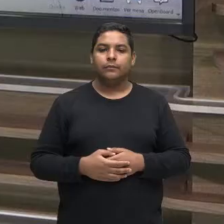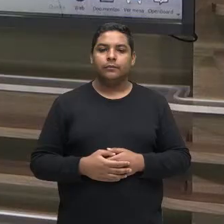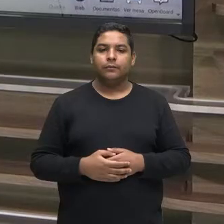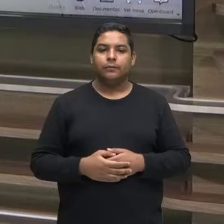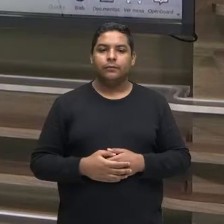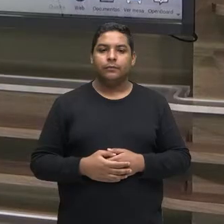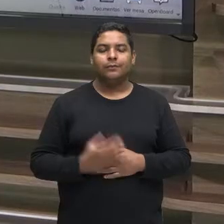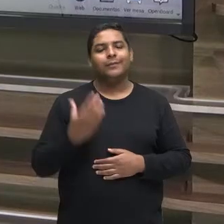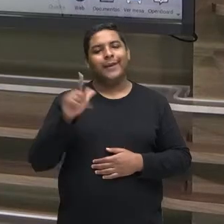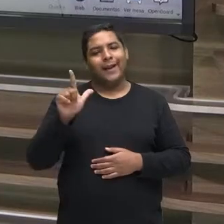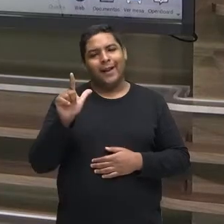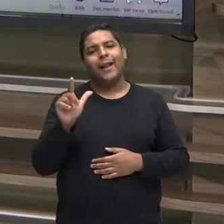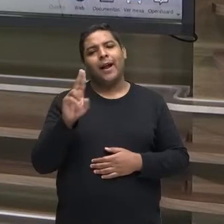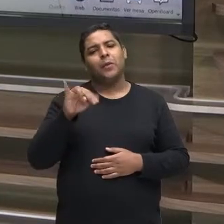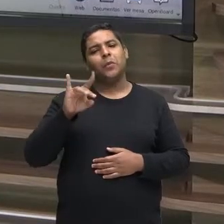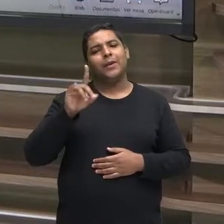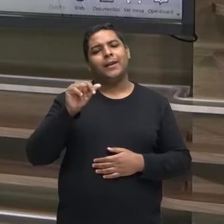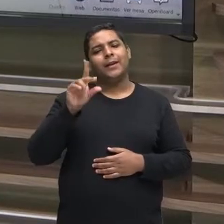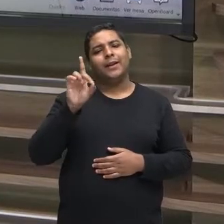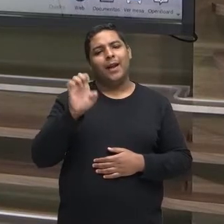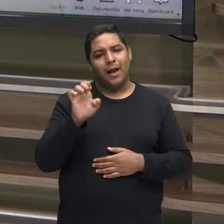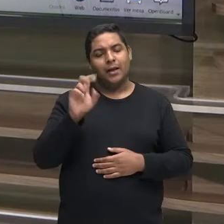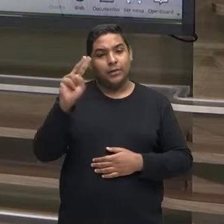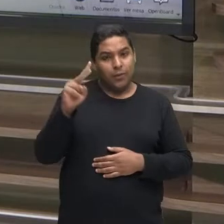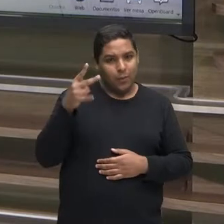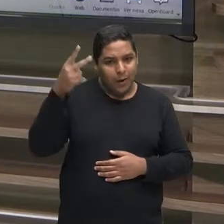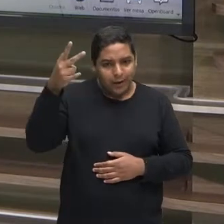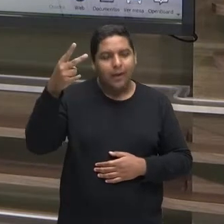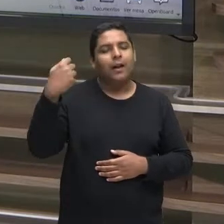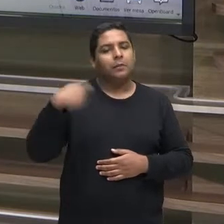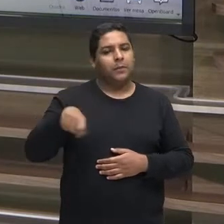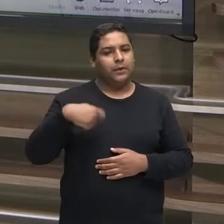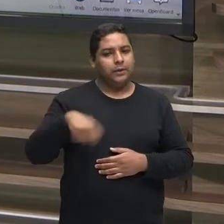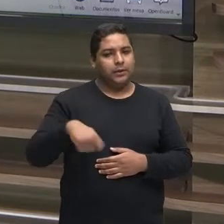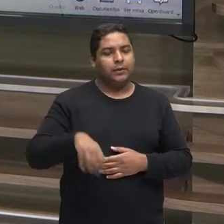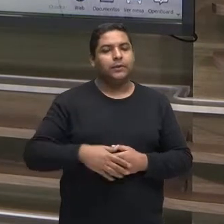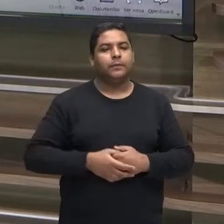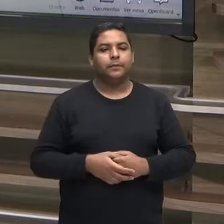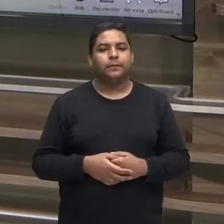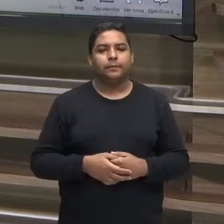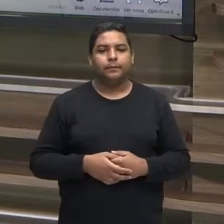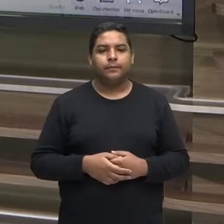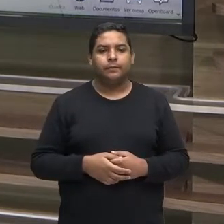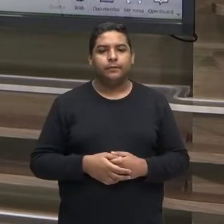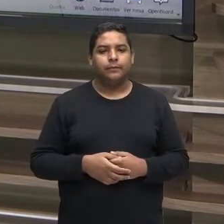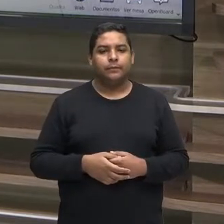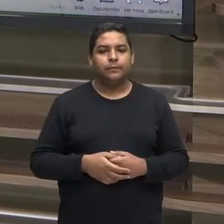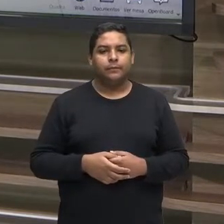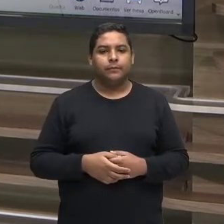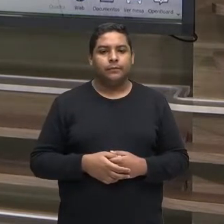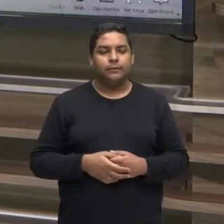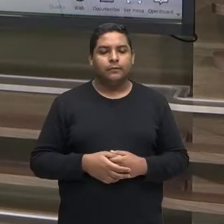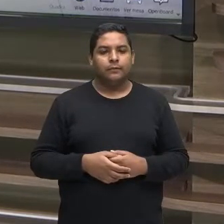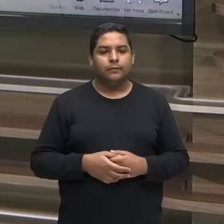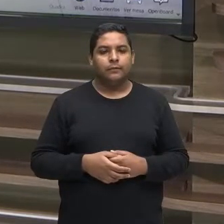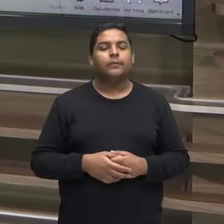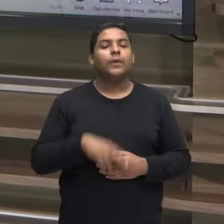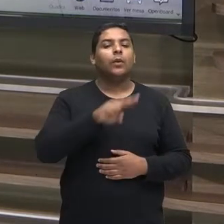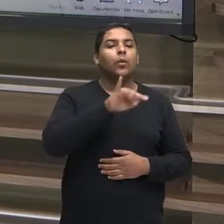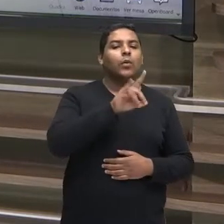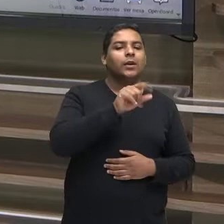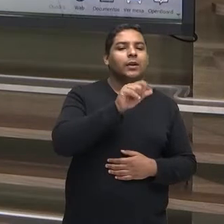É claro que a unidade vai ficar elevado ao quadrado, certo? Porque eu estou multiplicando unidade vezes